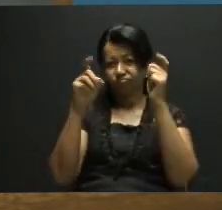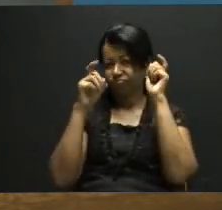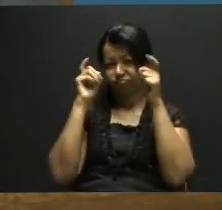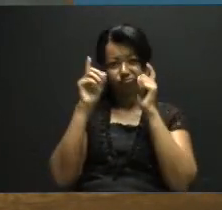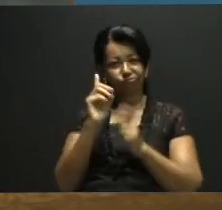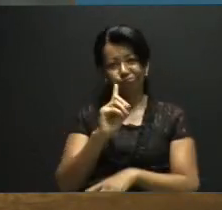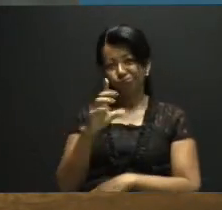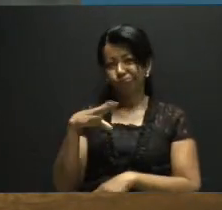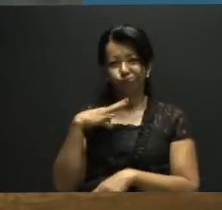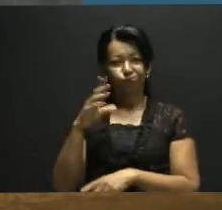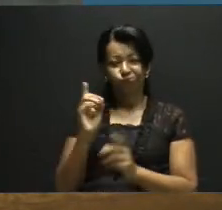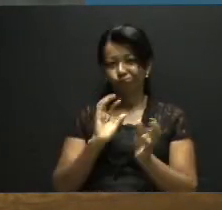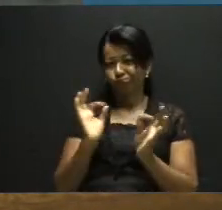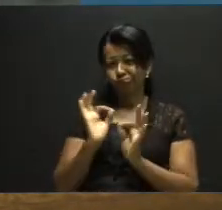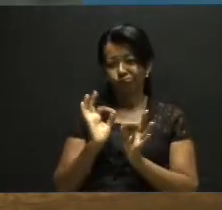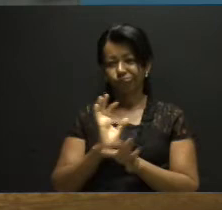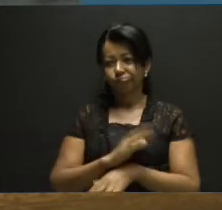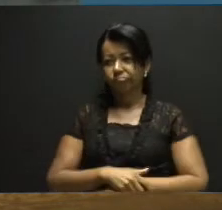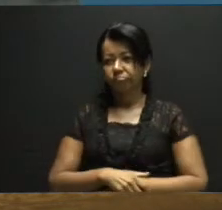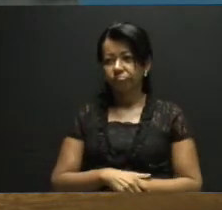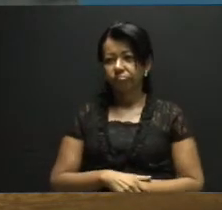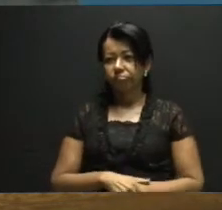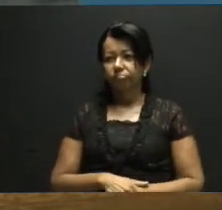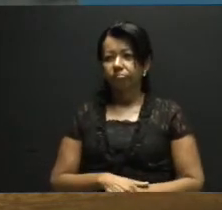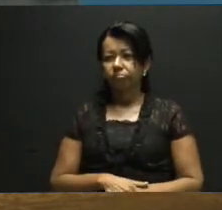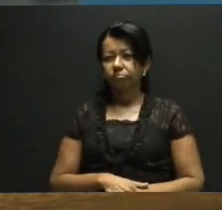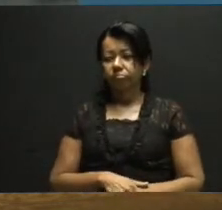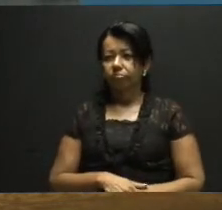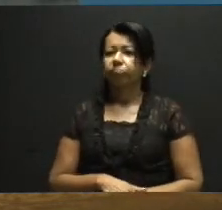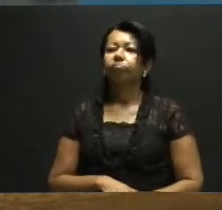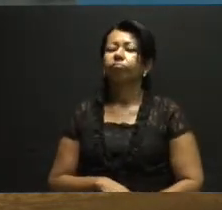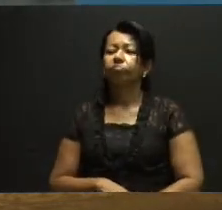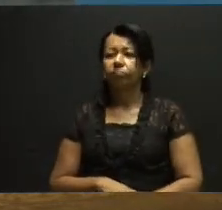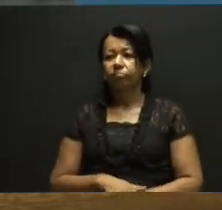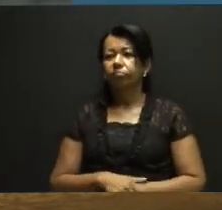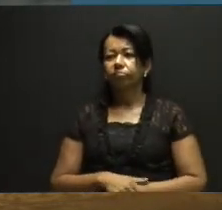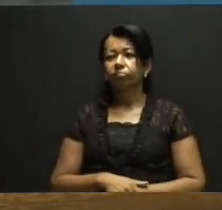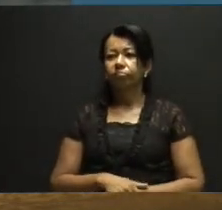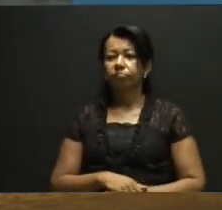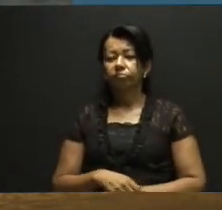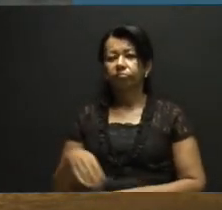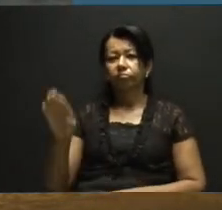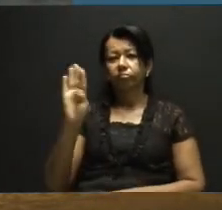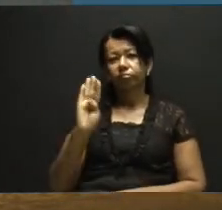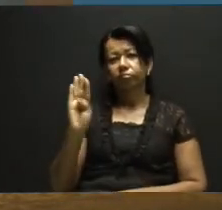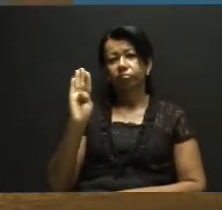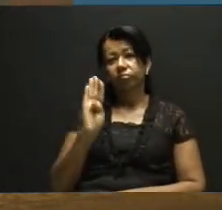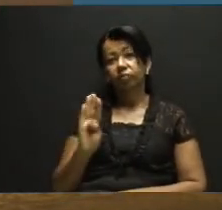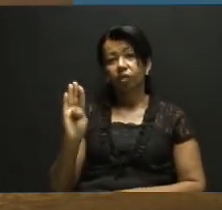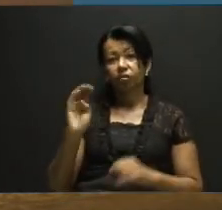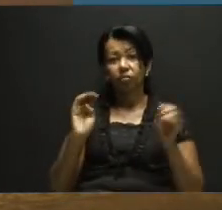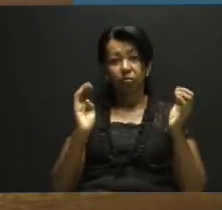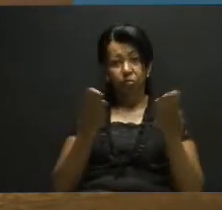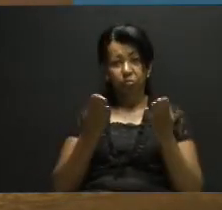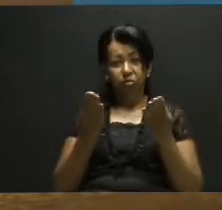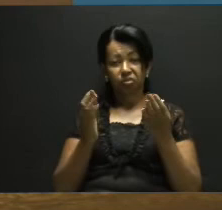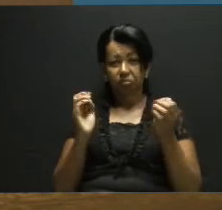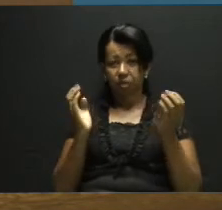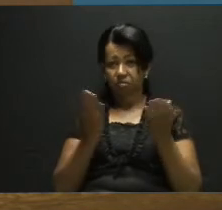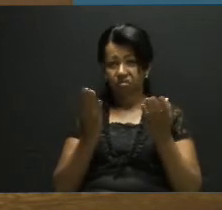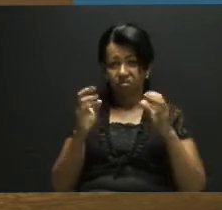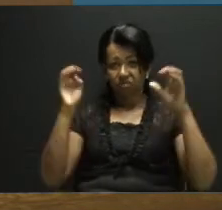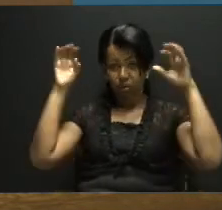pois é senhores vereadores nossos bairros hoje neste momento neste momento porque de uma chuva